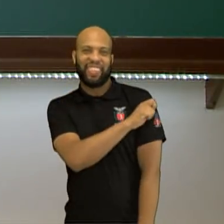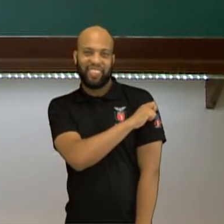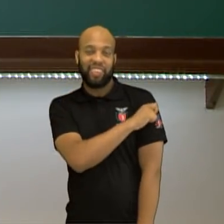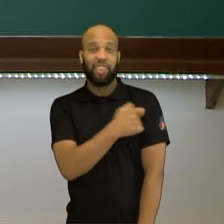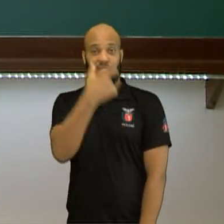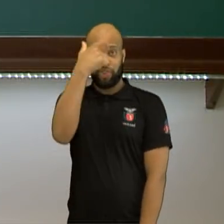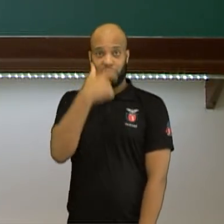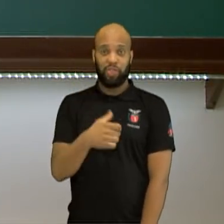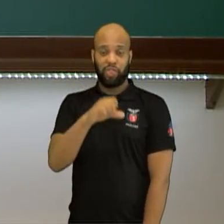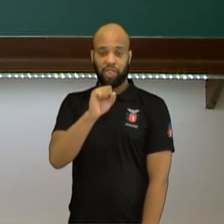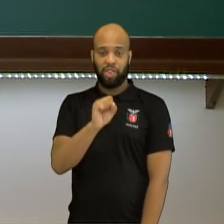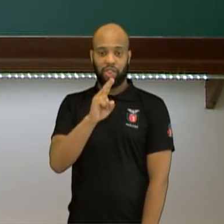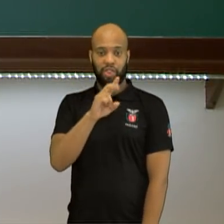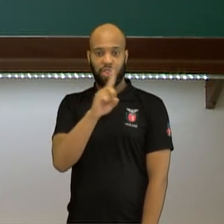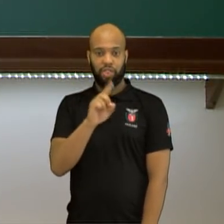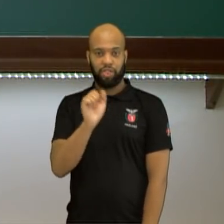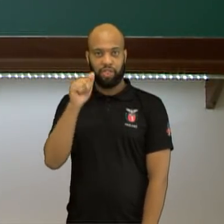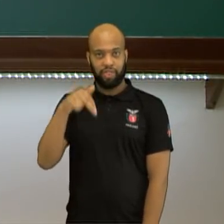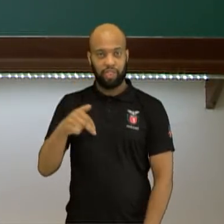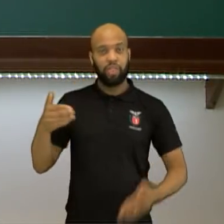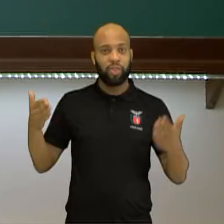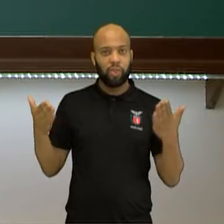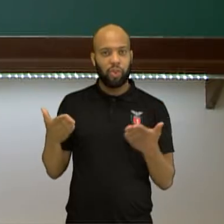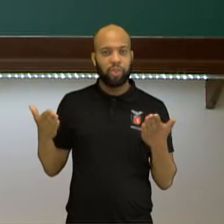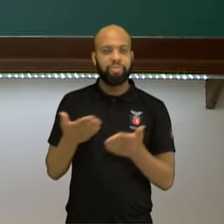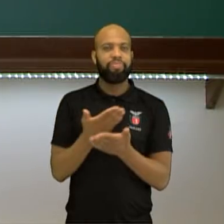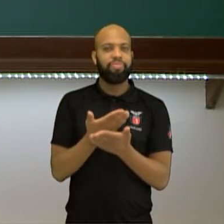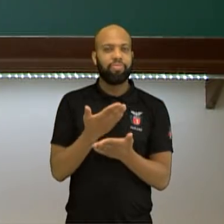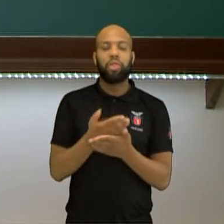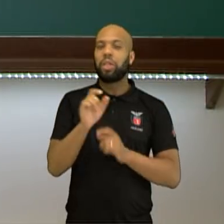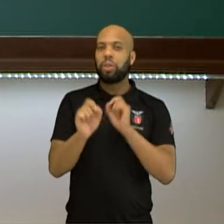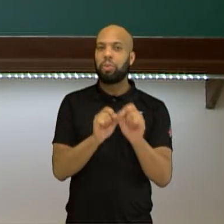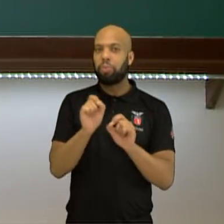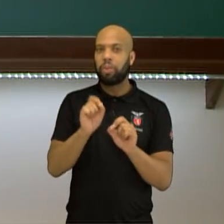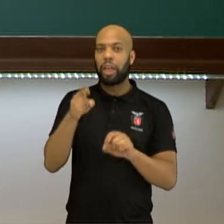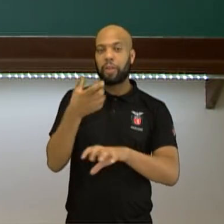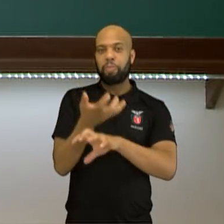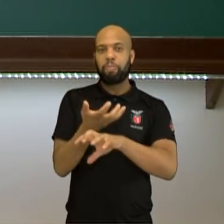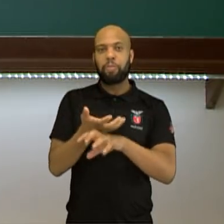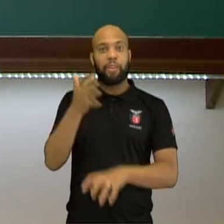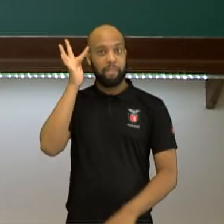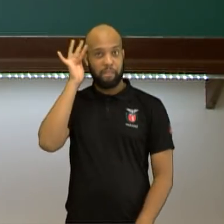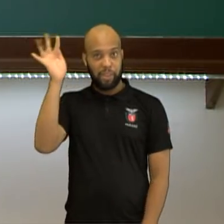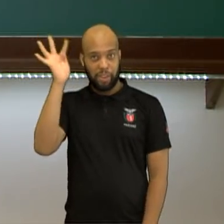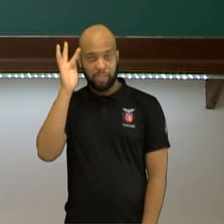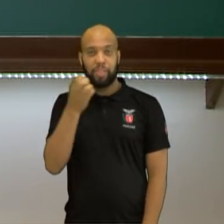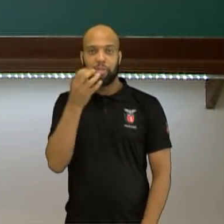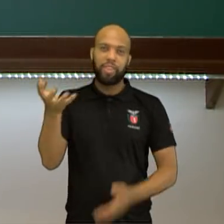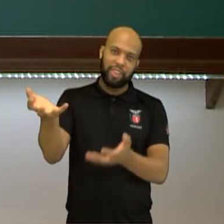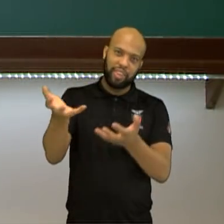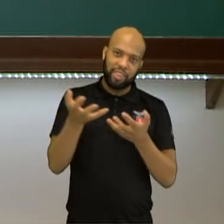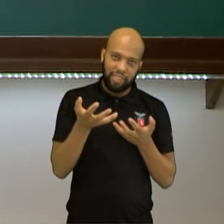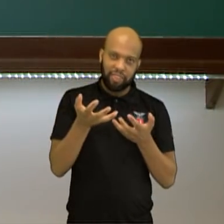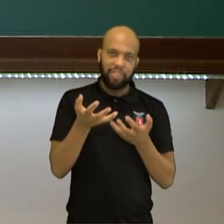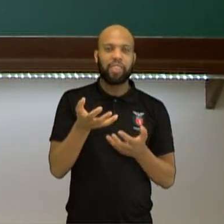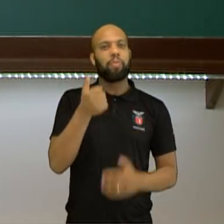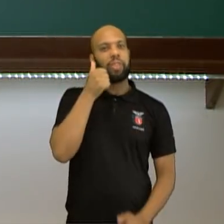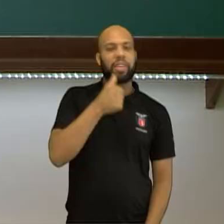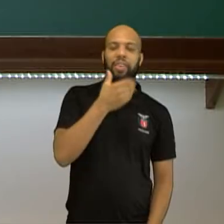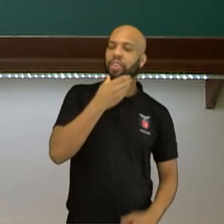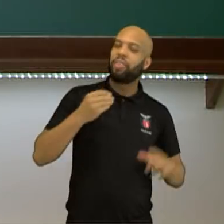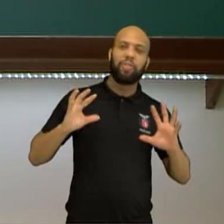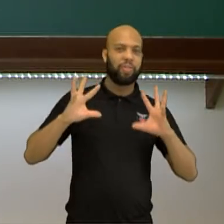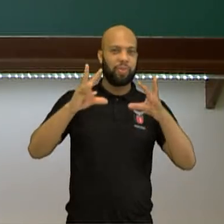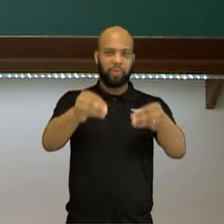estudantes! Eu sou a professora Suzana dos Anjos e essa é mais uma aula de filosofia. Sejam bem-vindos, sejam